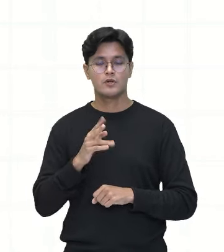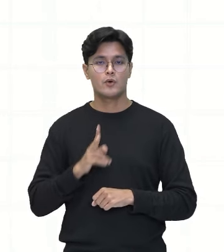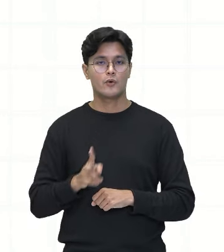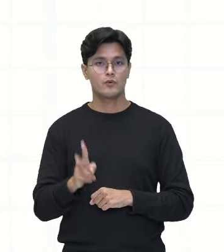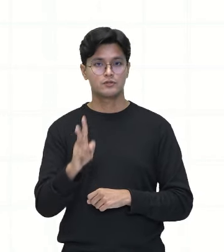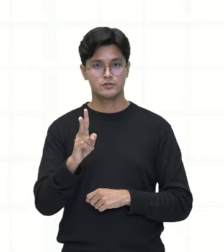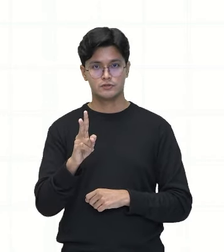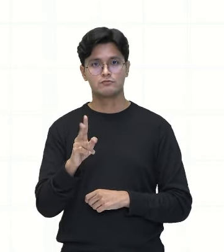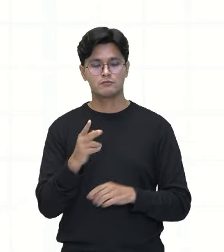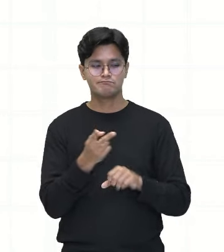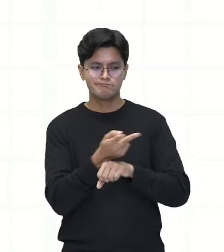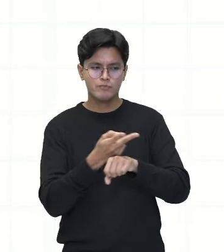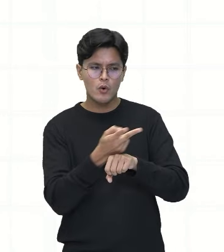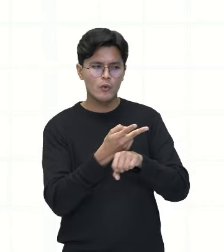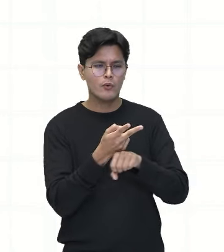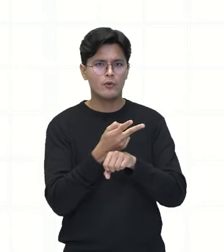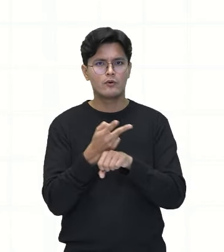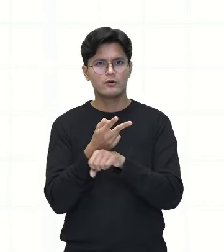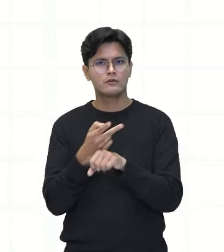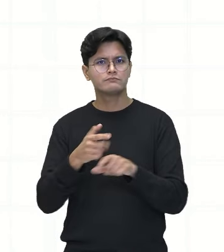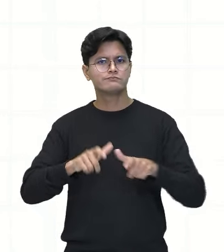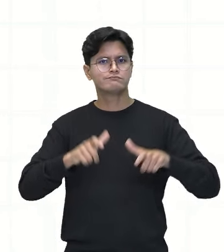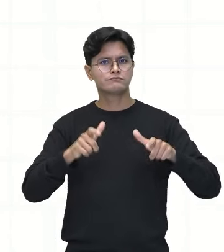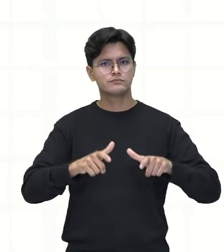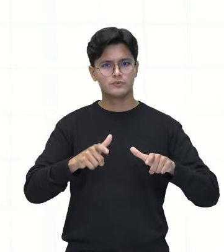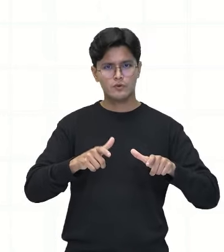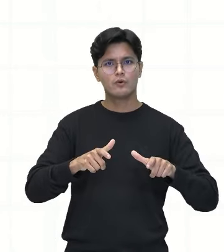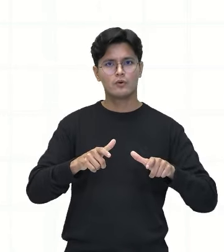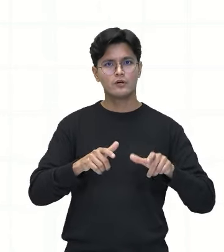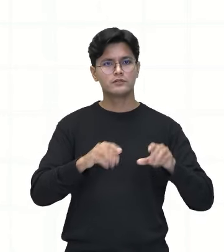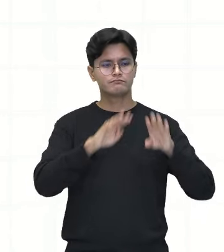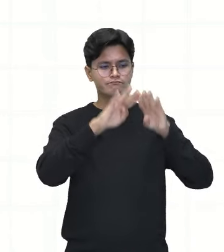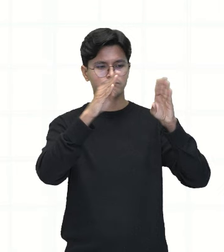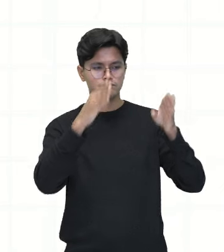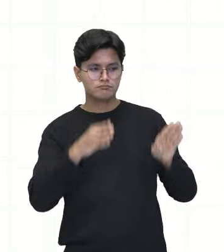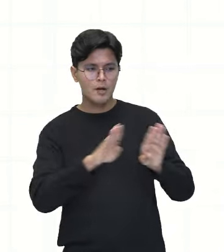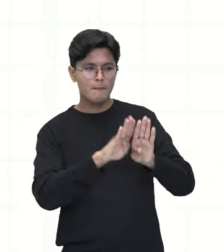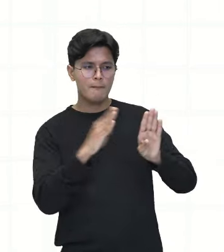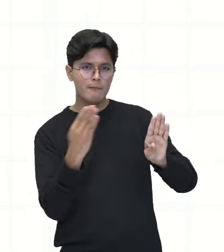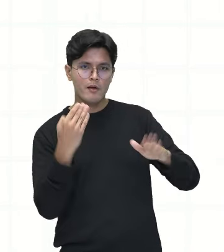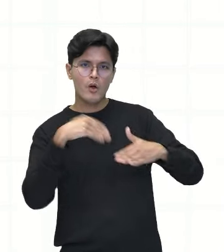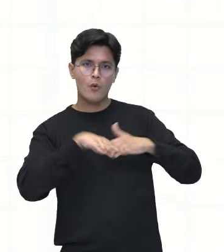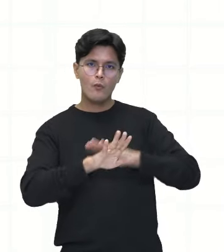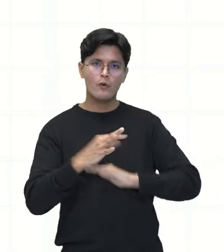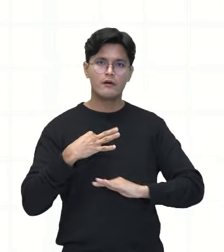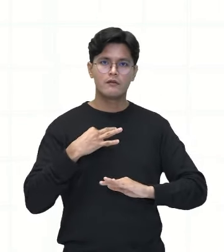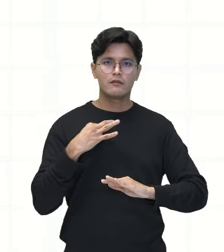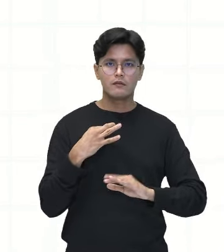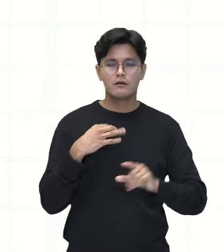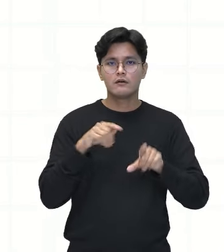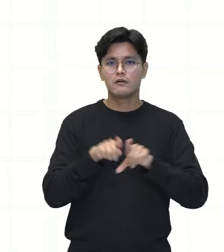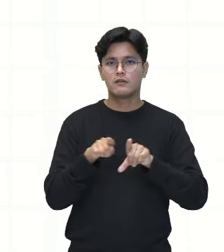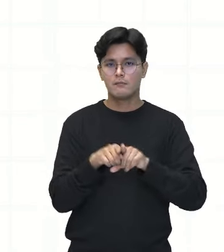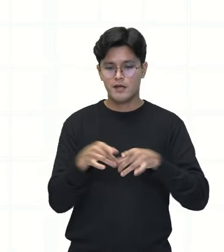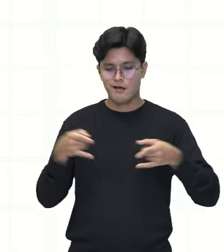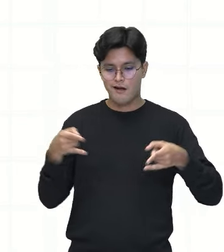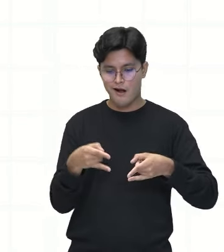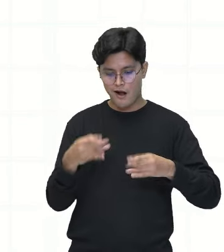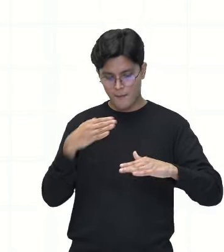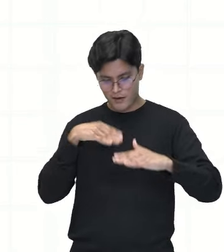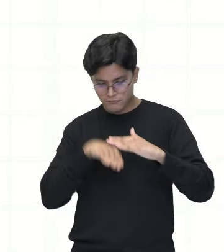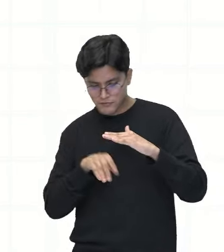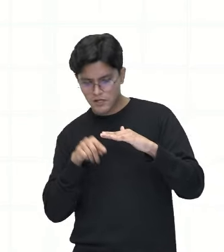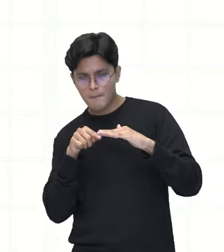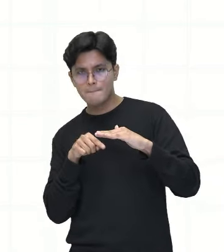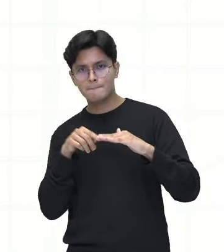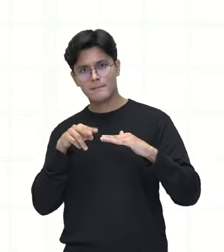a procurar, ela procurou aonde, gente? No bedroom, no quarto, under the bed, embaixo da cama, on